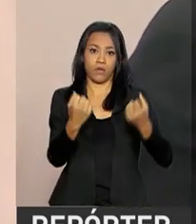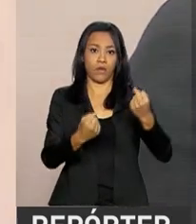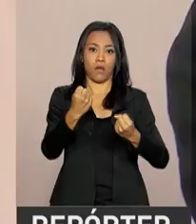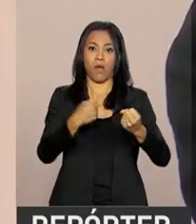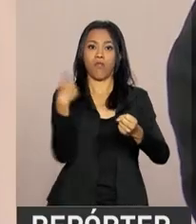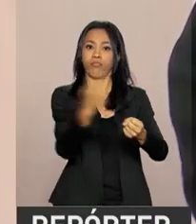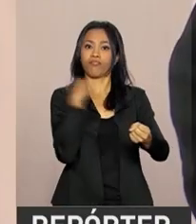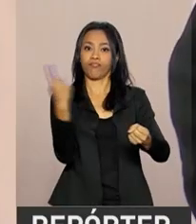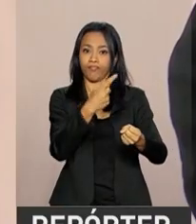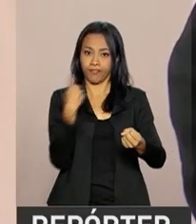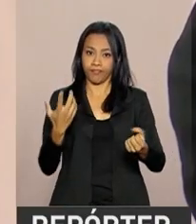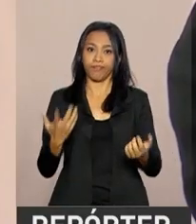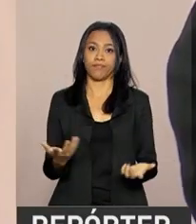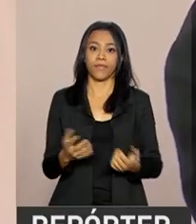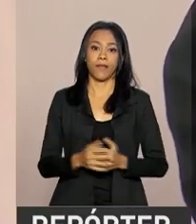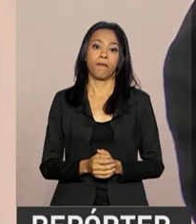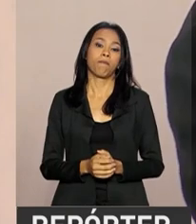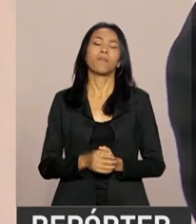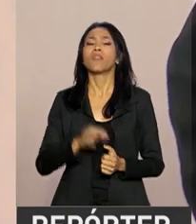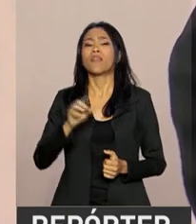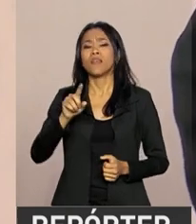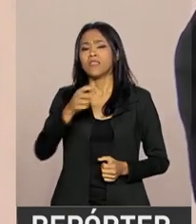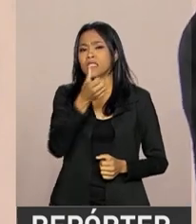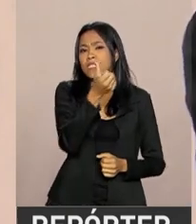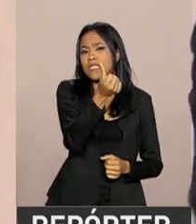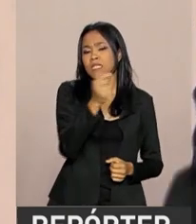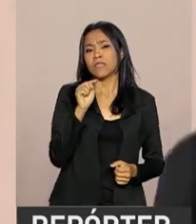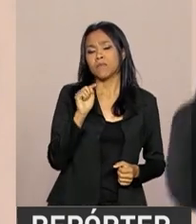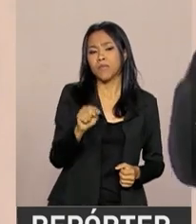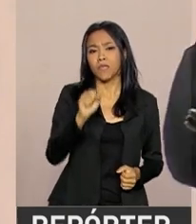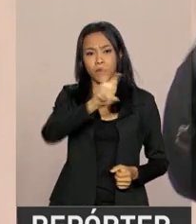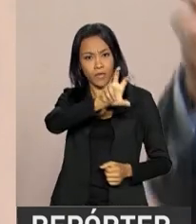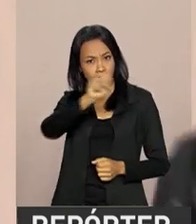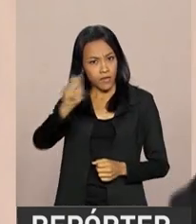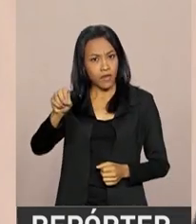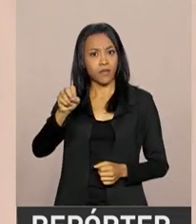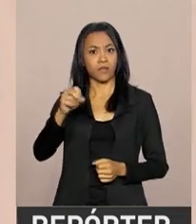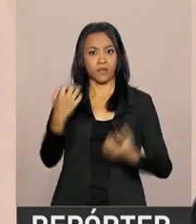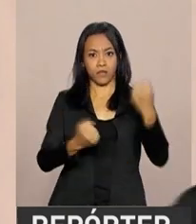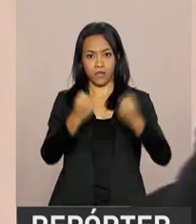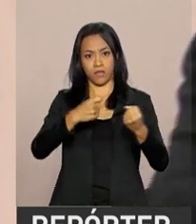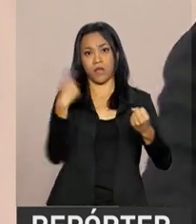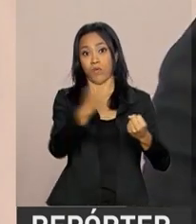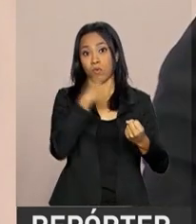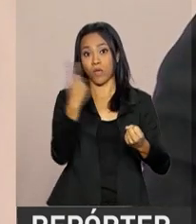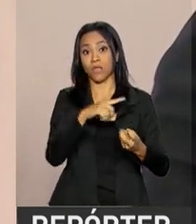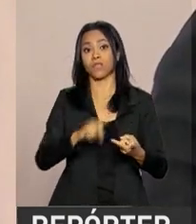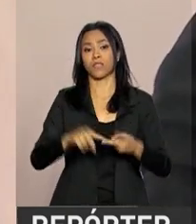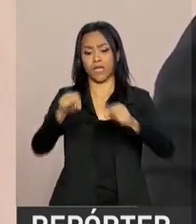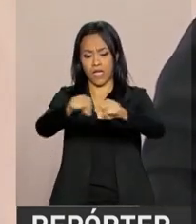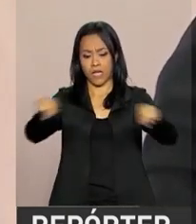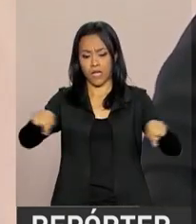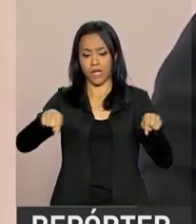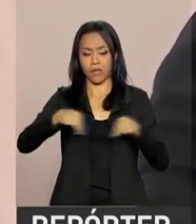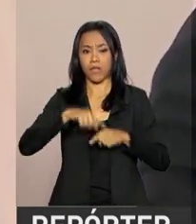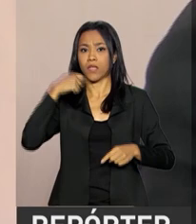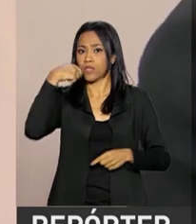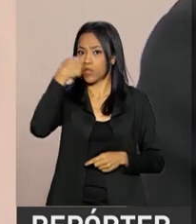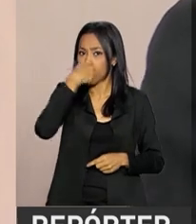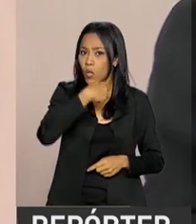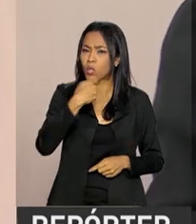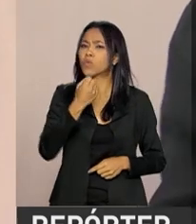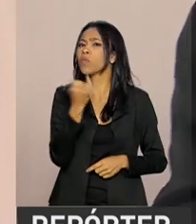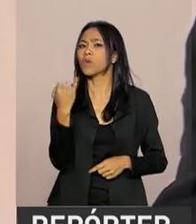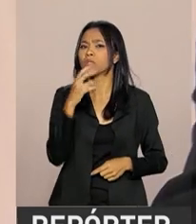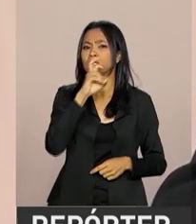estamos fazendo um som 6500 ambulâncias os gabinetes odontológicos condição física mas 5